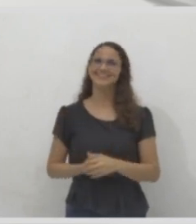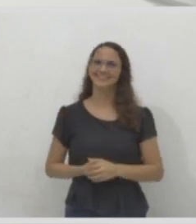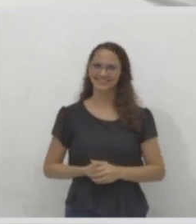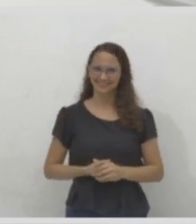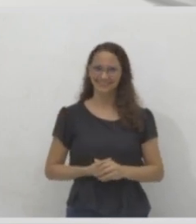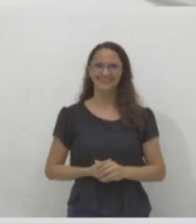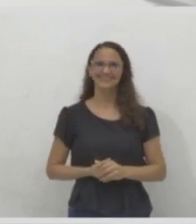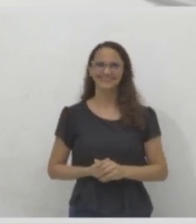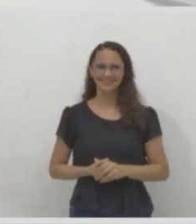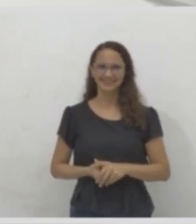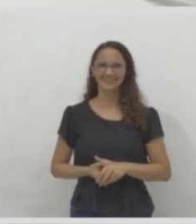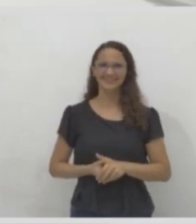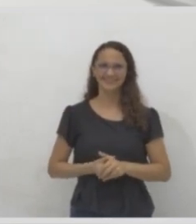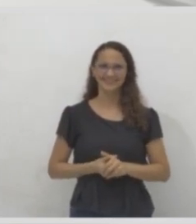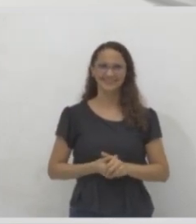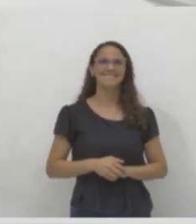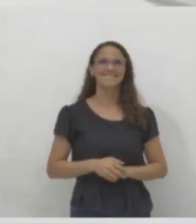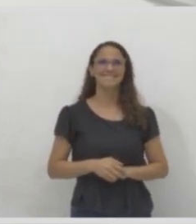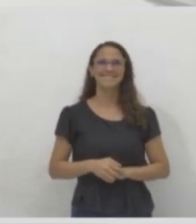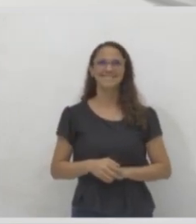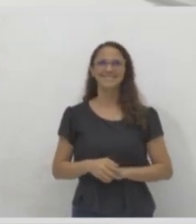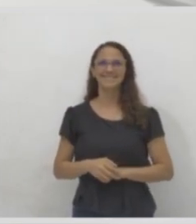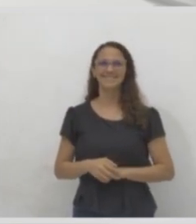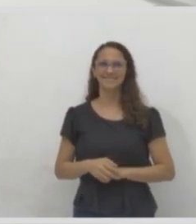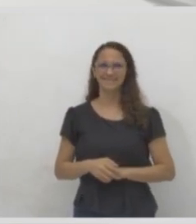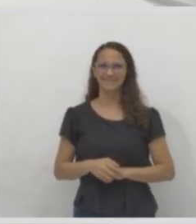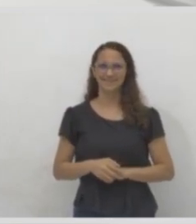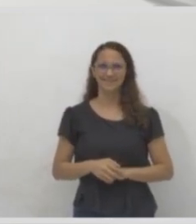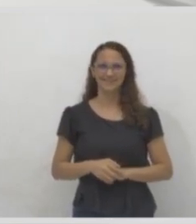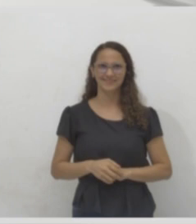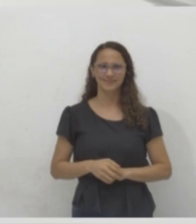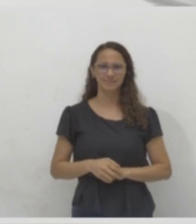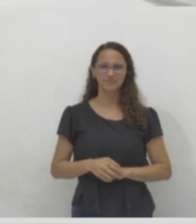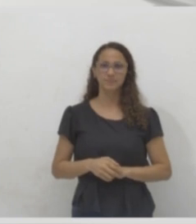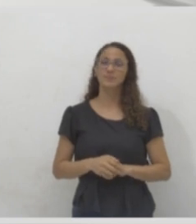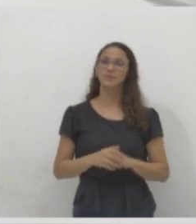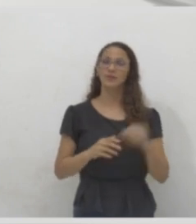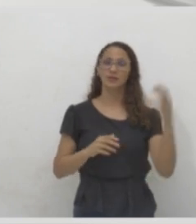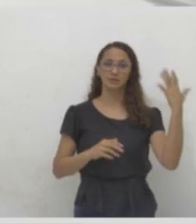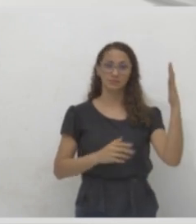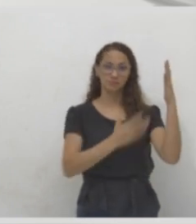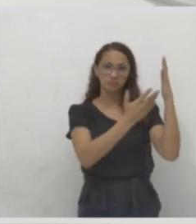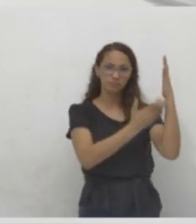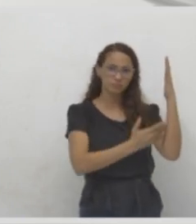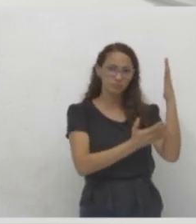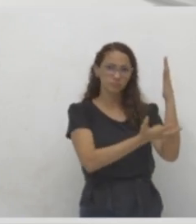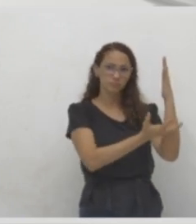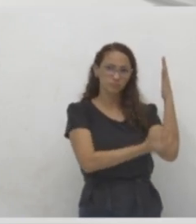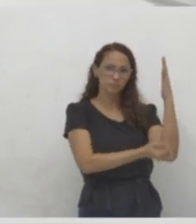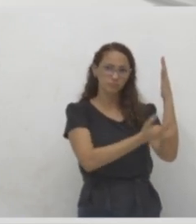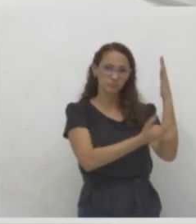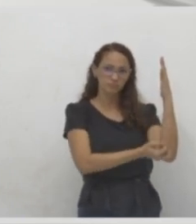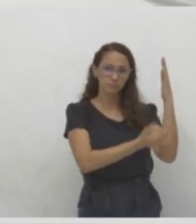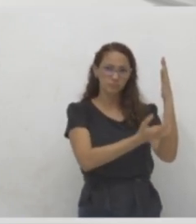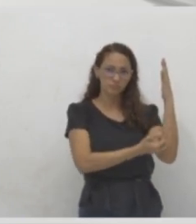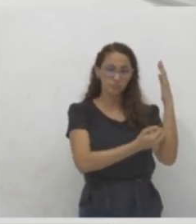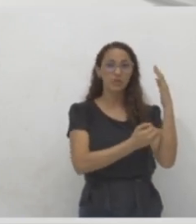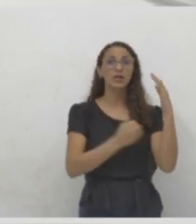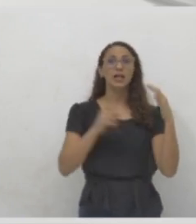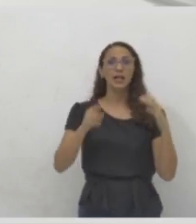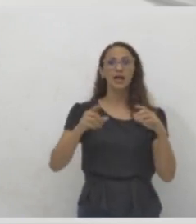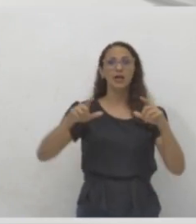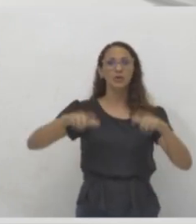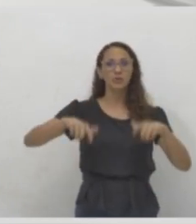barracões nos seringais, tá certo? A sistemática exploração da borracha possibilitou um rápido desenvolvimento econômico da região